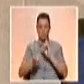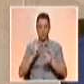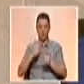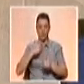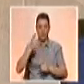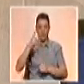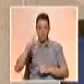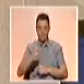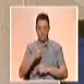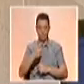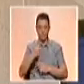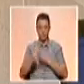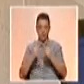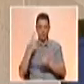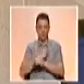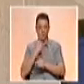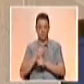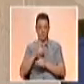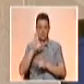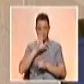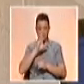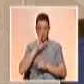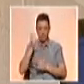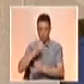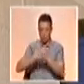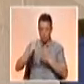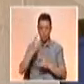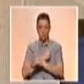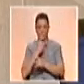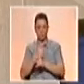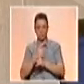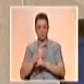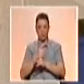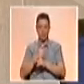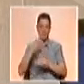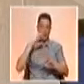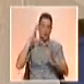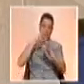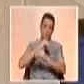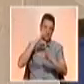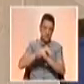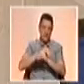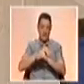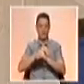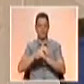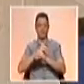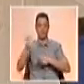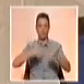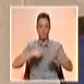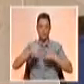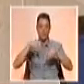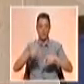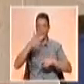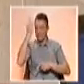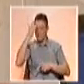nós devemos utilizar determinado produto? Será que nós não trocamos de produto por via da pressão da publicidade ou do marketing? Hoje não é fácil